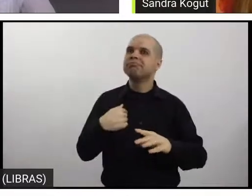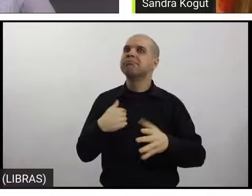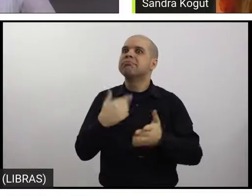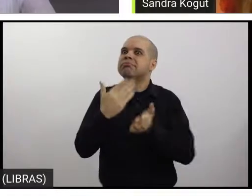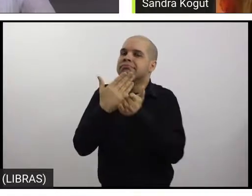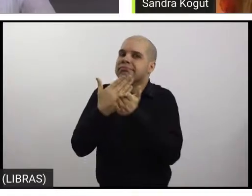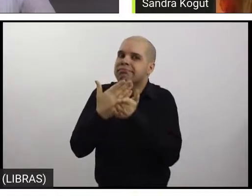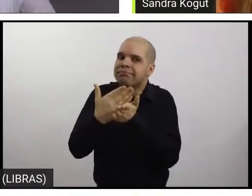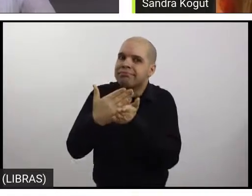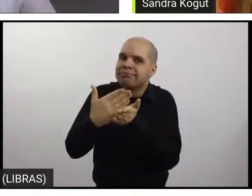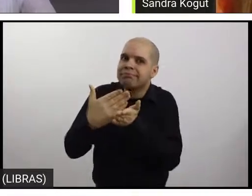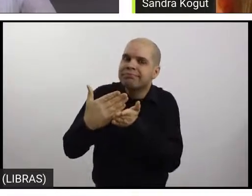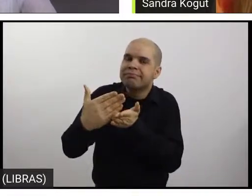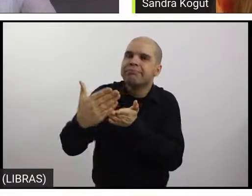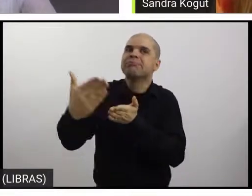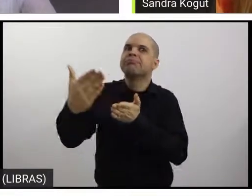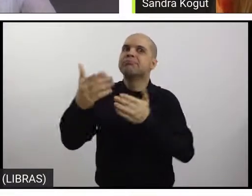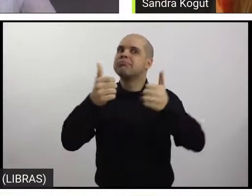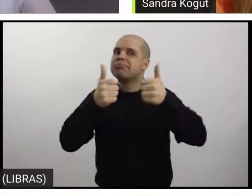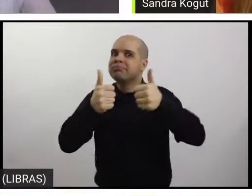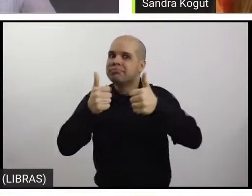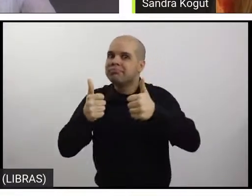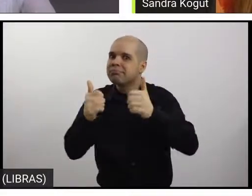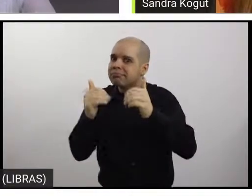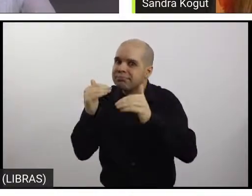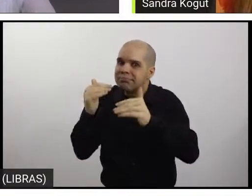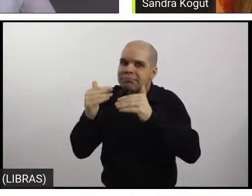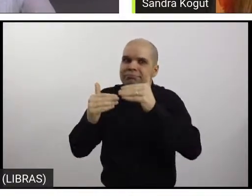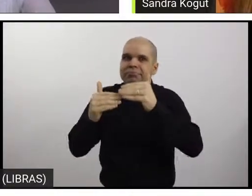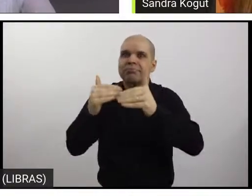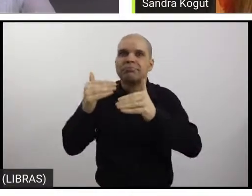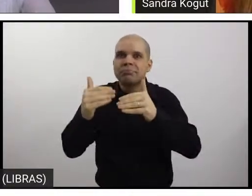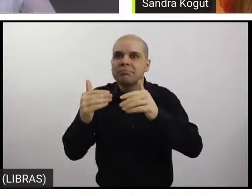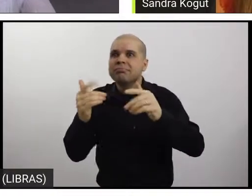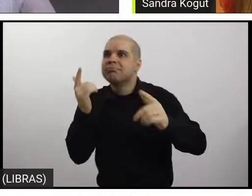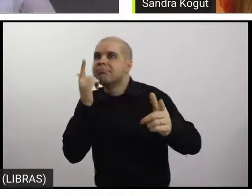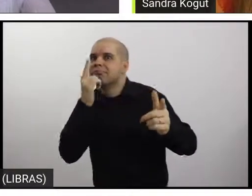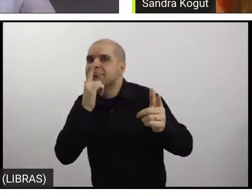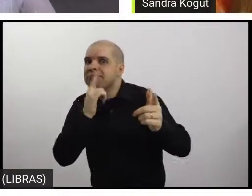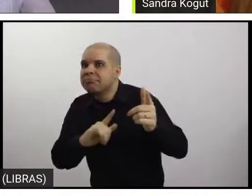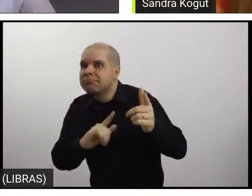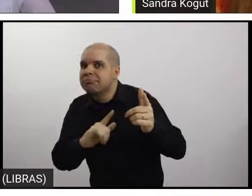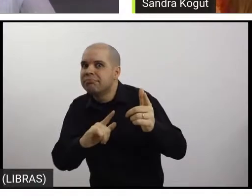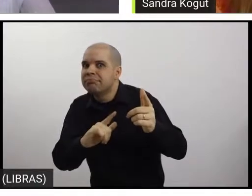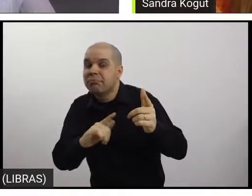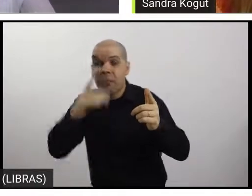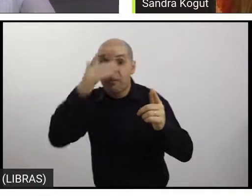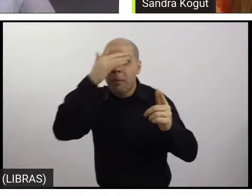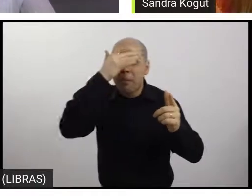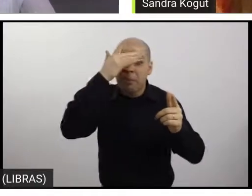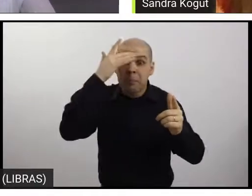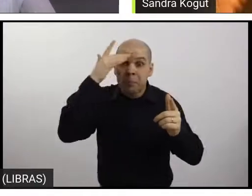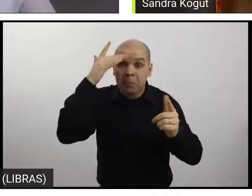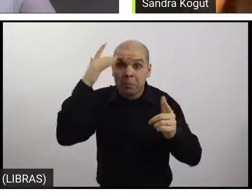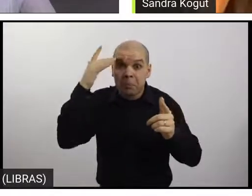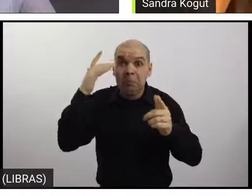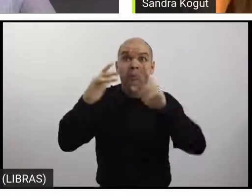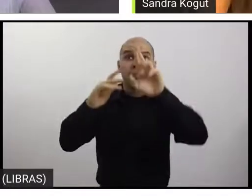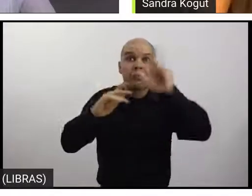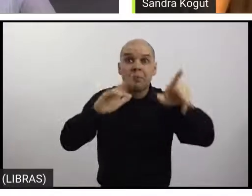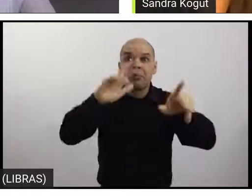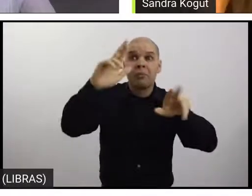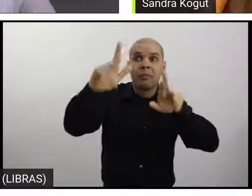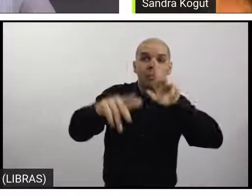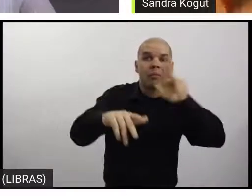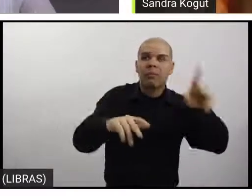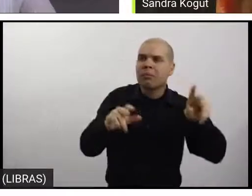algum logo depois, o alívio que eu senti quando eu vi que tinha outras pessoas que também se interessavam